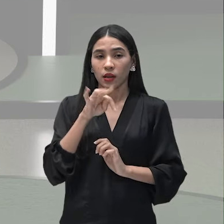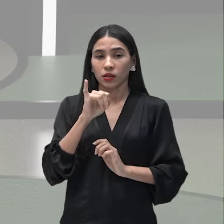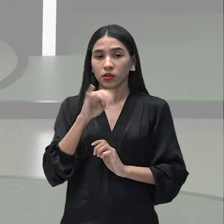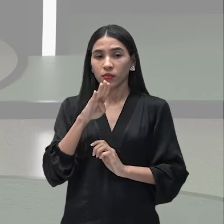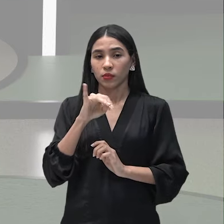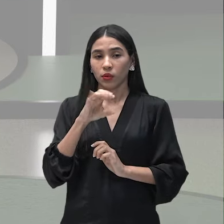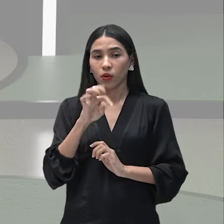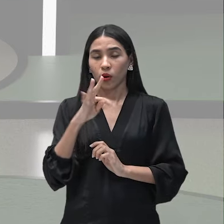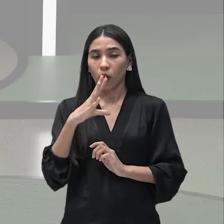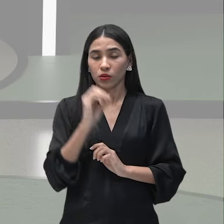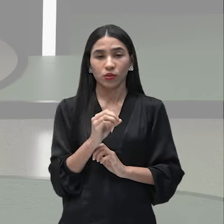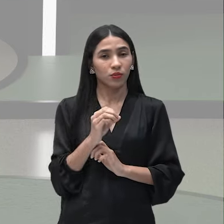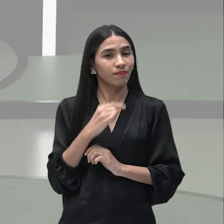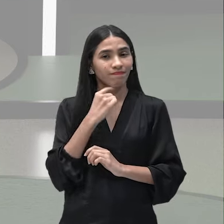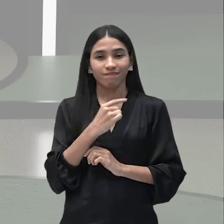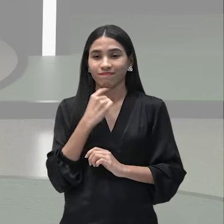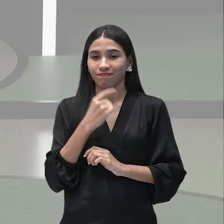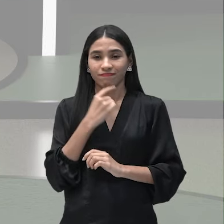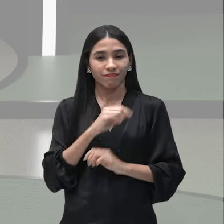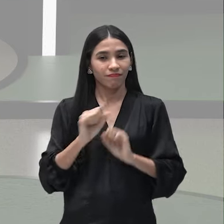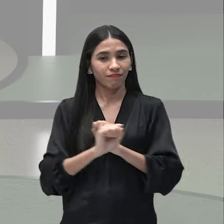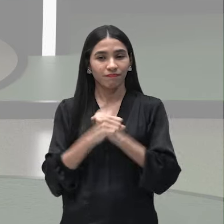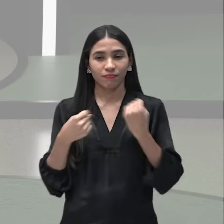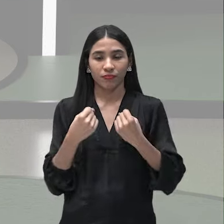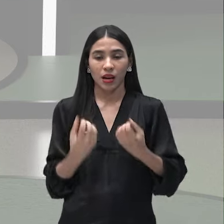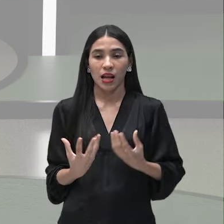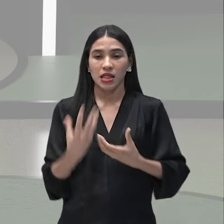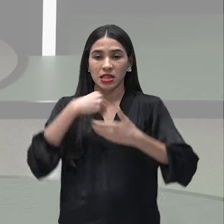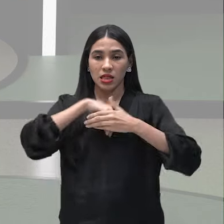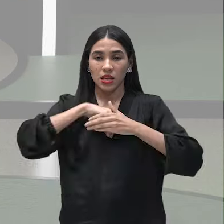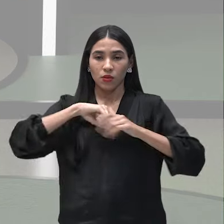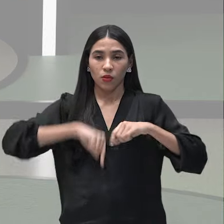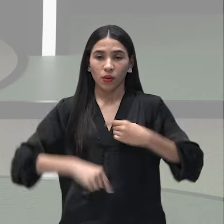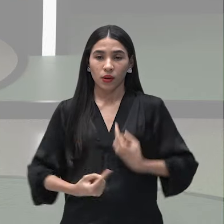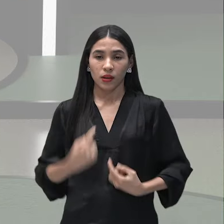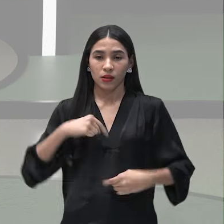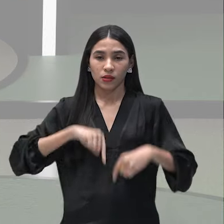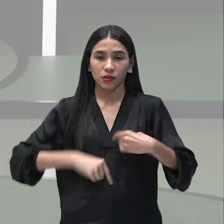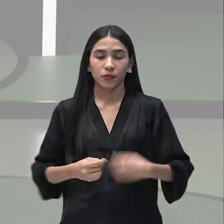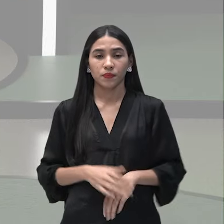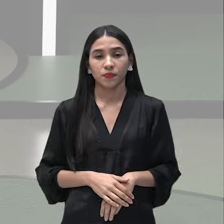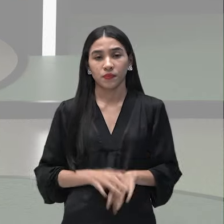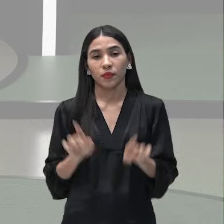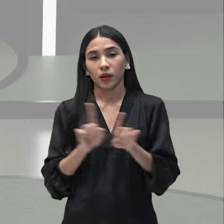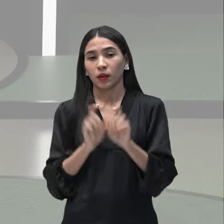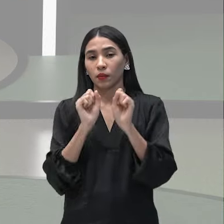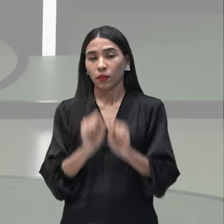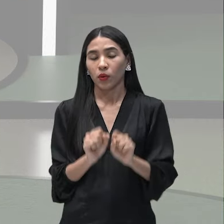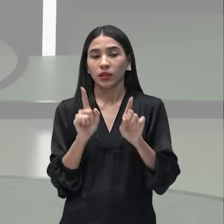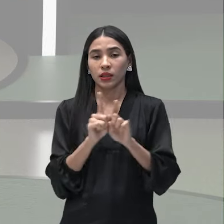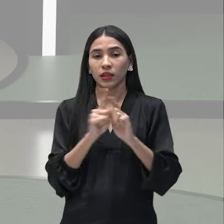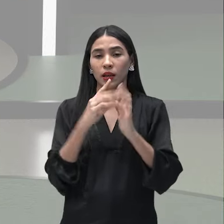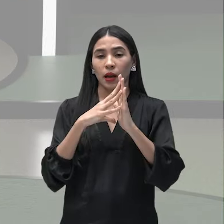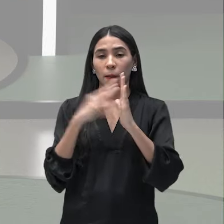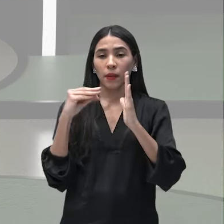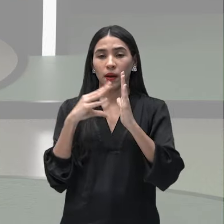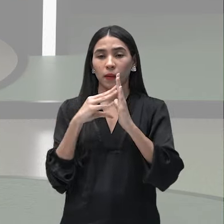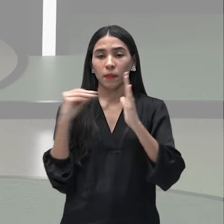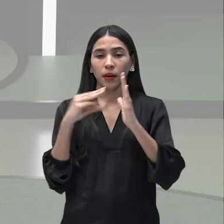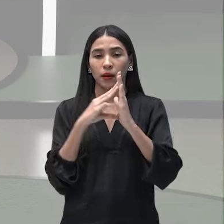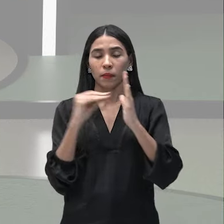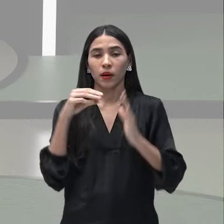O antibiótico não consegue combater esse vírus no organismo. E também eles podem sofrer mutações, né? Por isso que